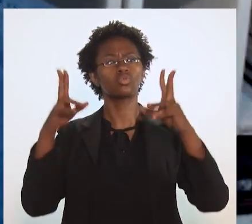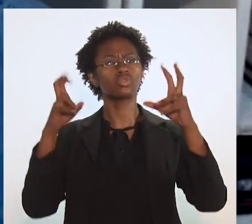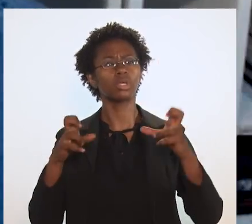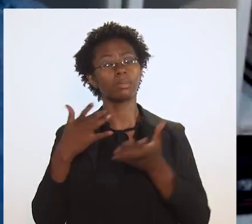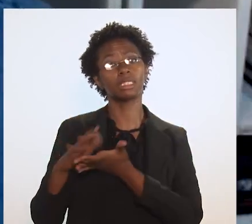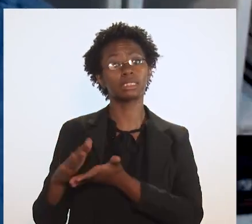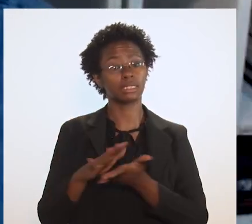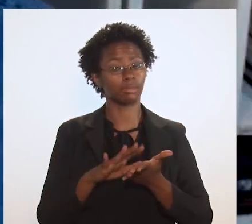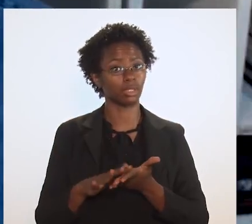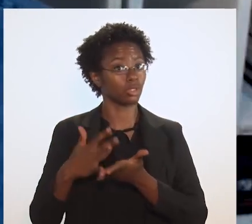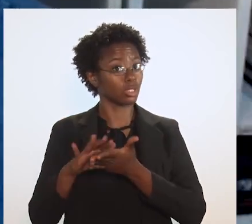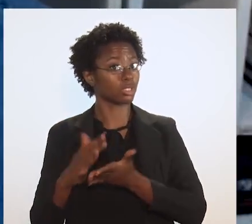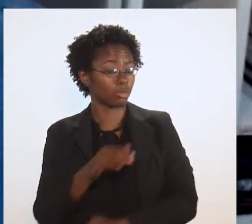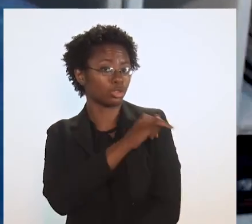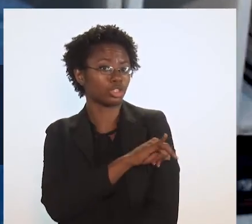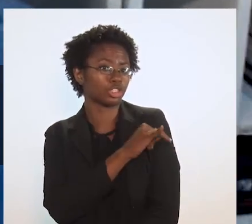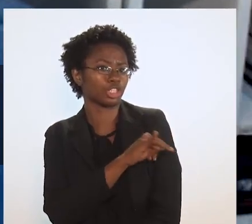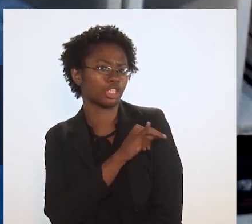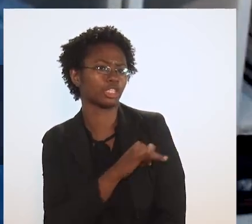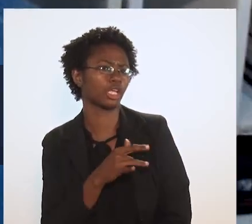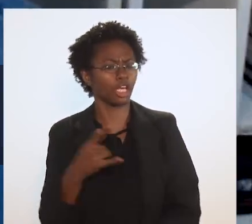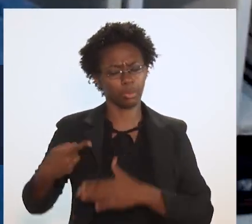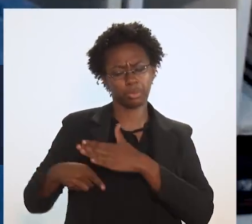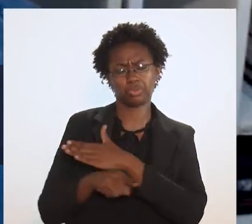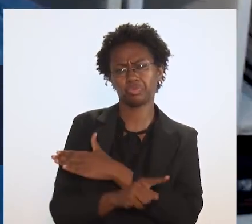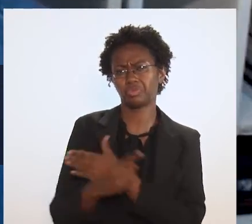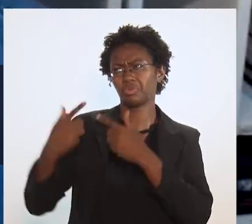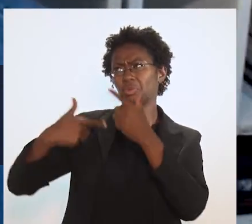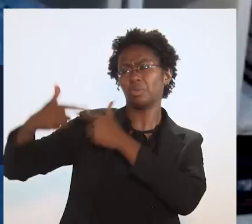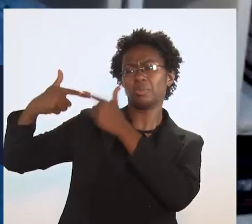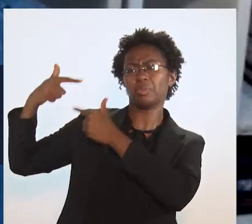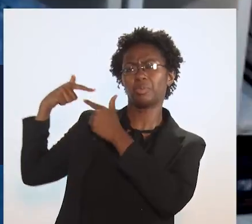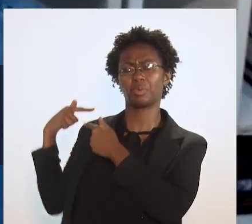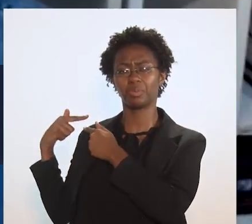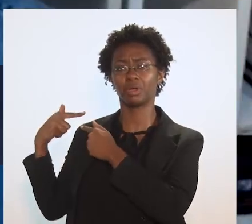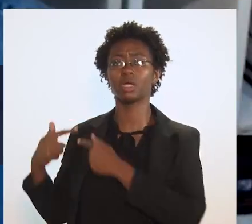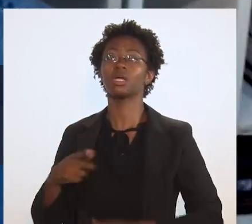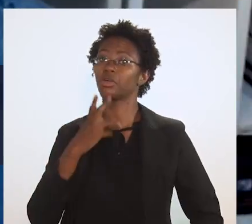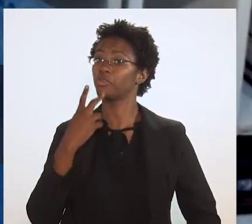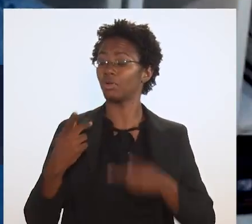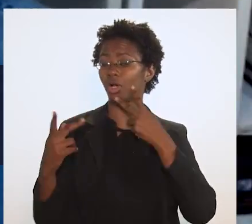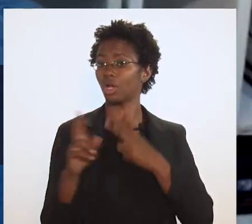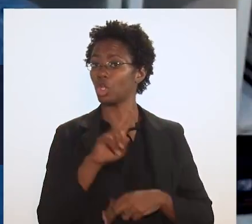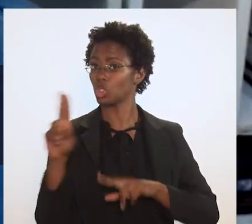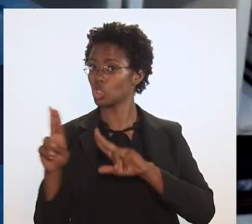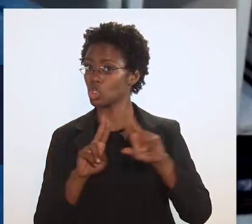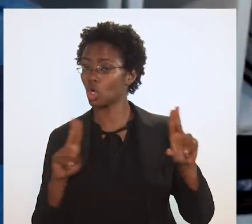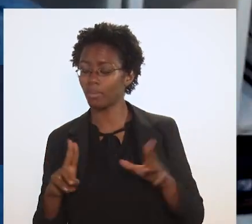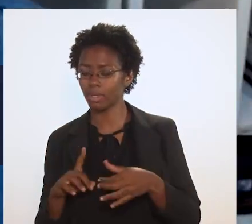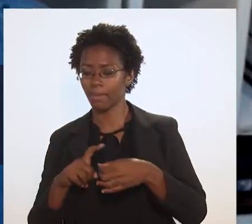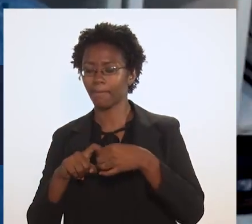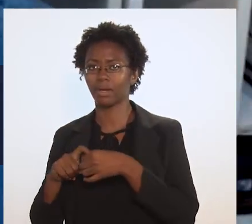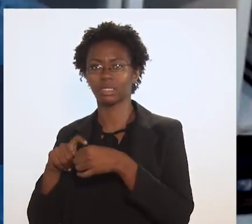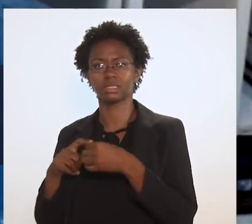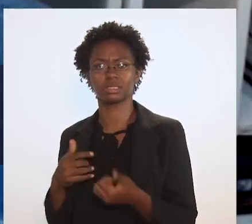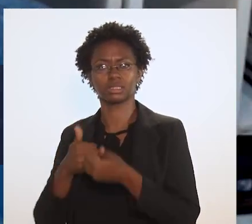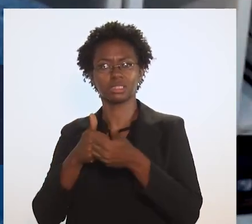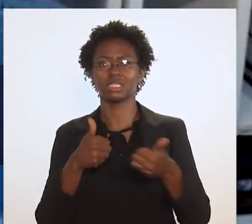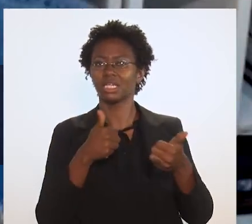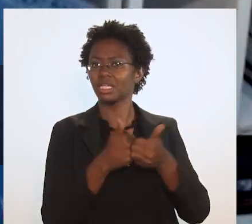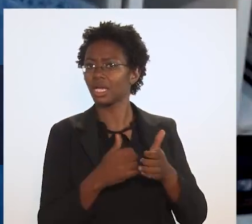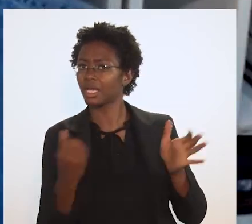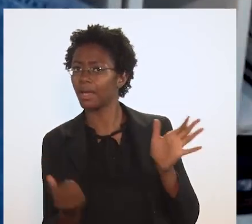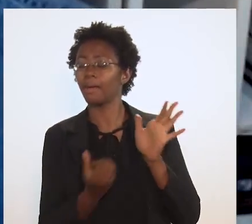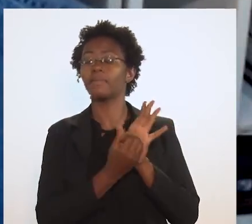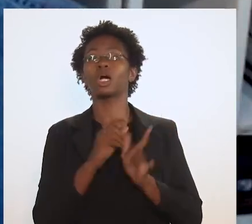Nosso tema de hoje é o mundo do samba. O samba carioca, o samba de raiz, e que se envolve em alguns dos maiores nomes do gênero em